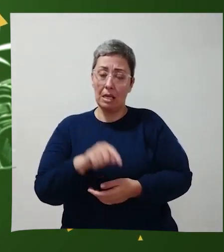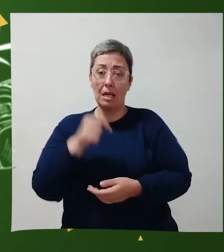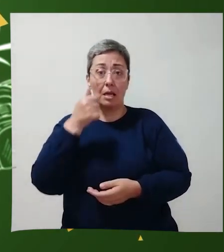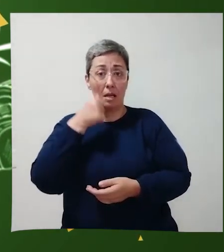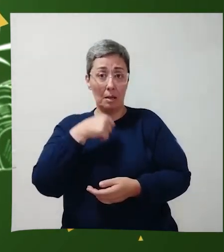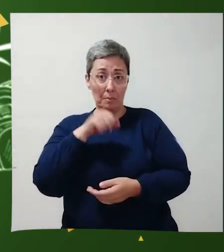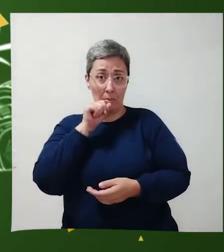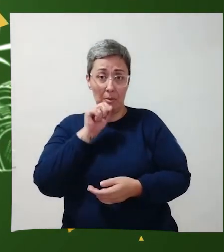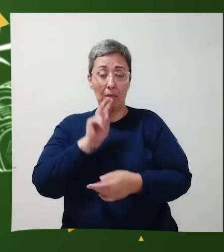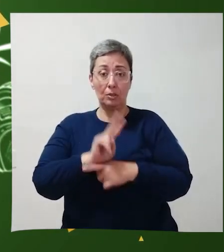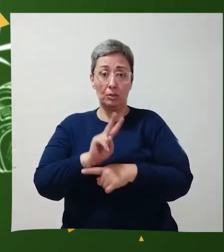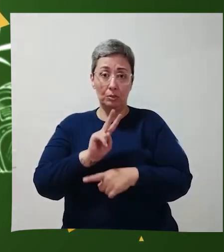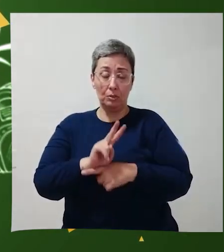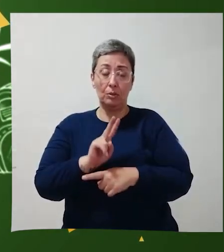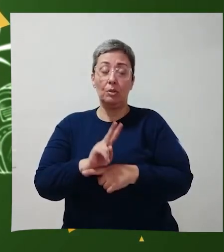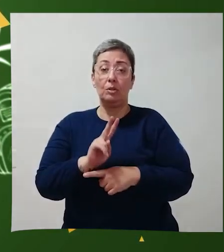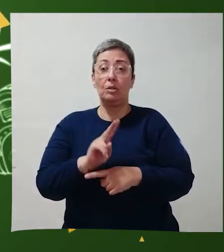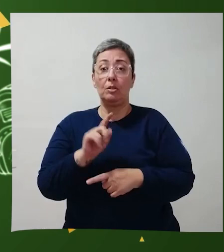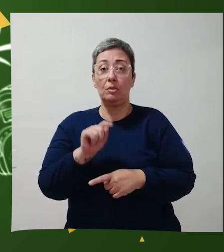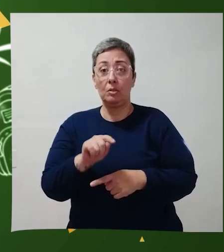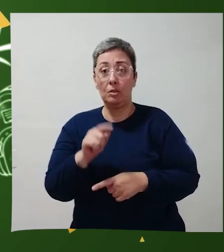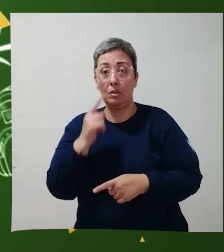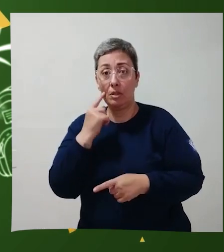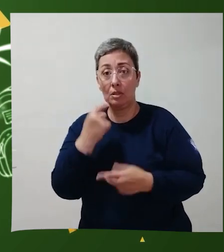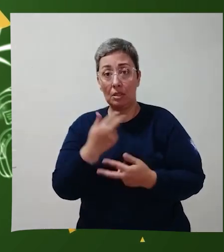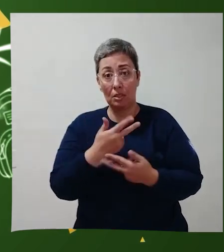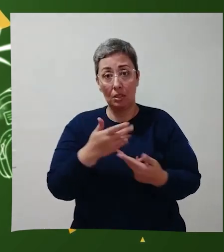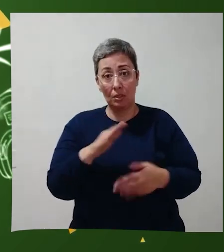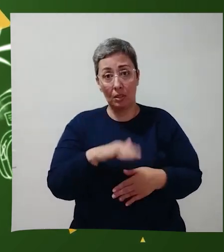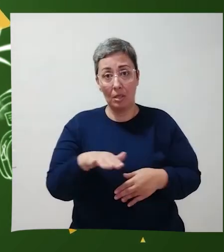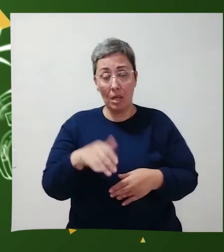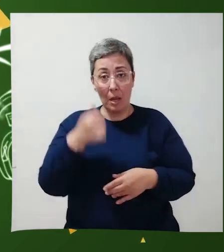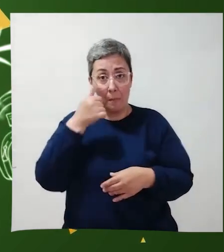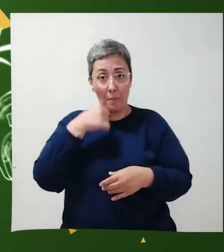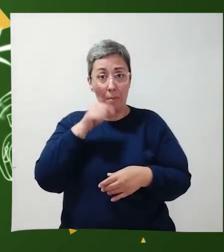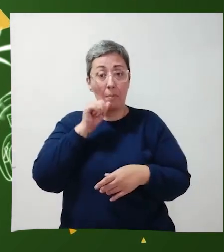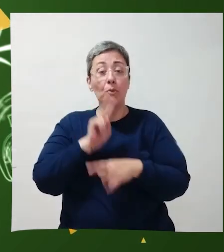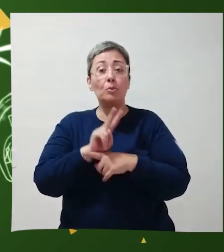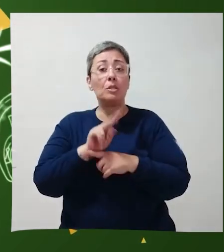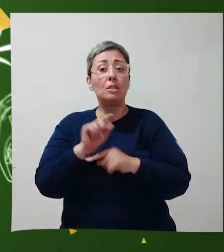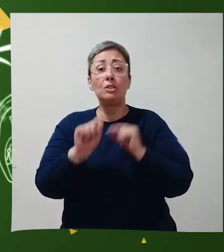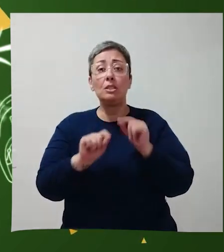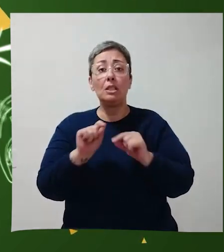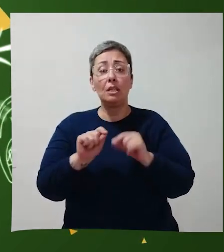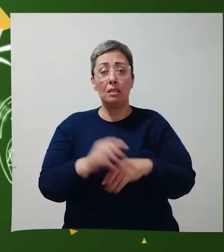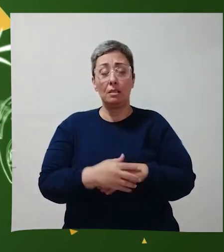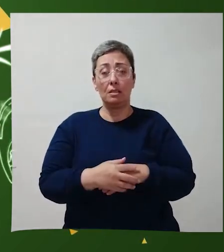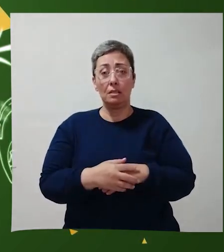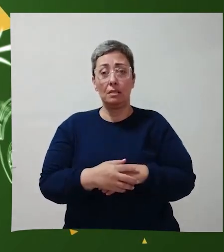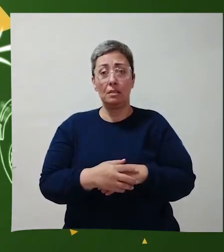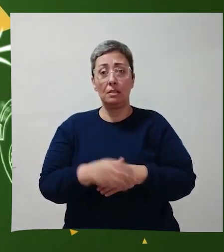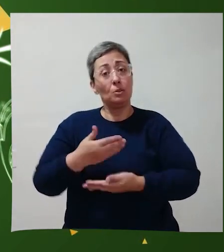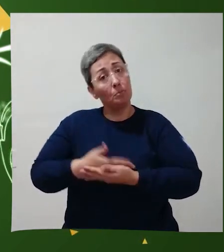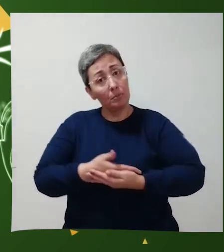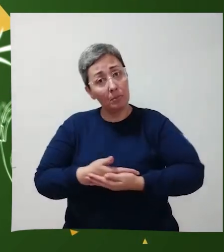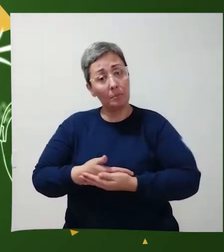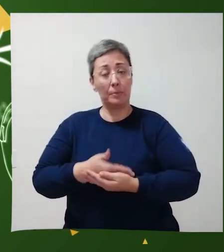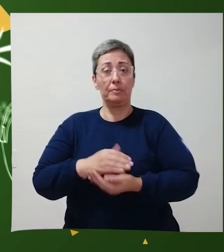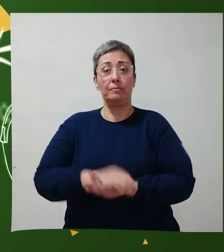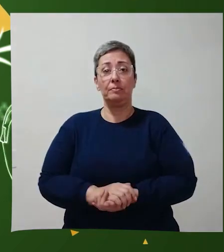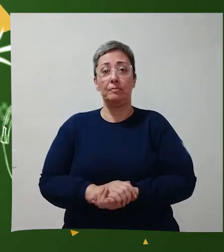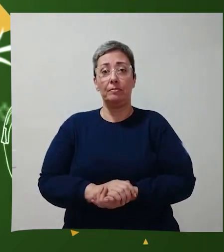as mães. Aqui os pais cuidam das crianças. As mães cuidam de quem? Médias. Dos